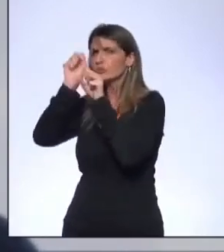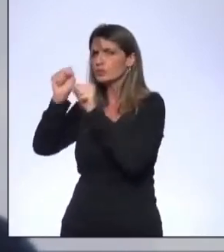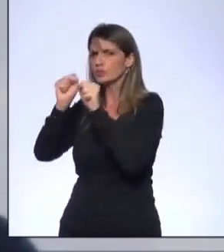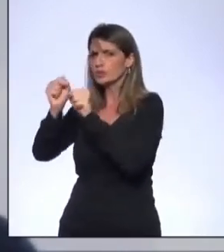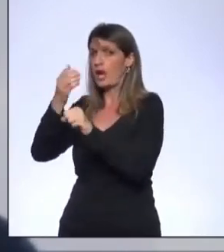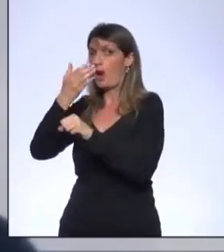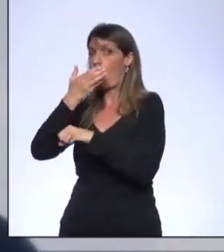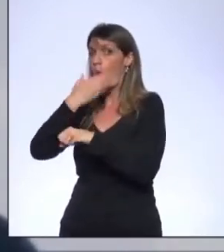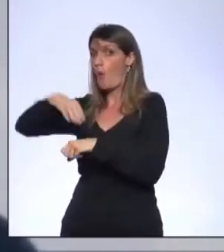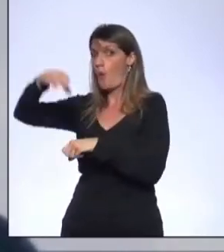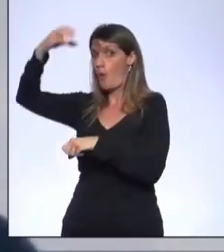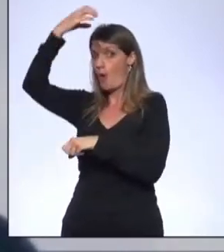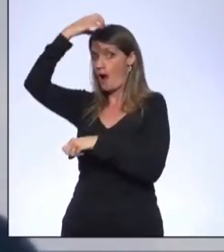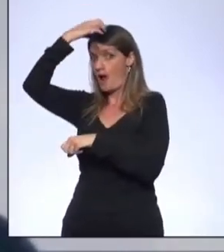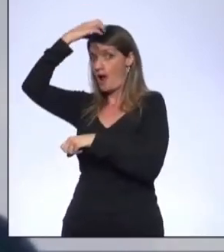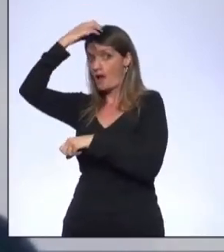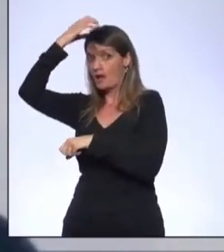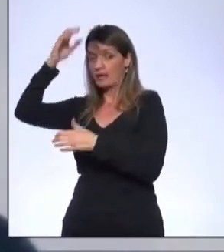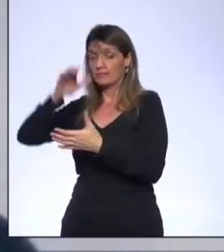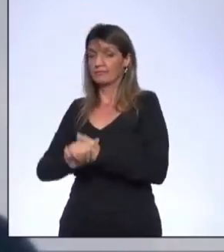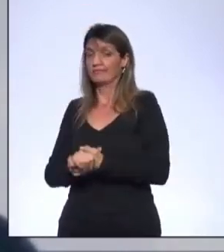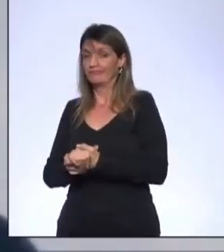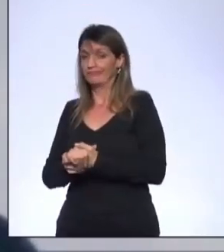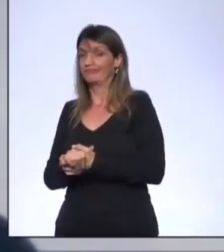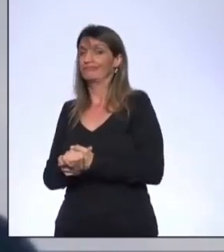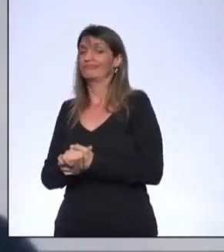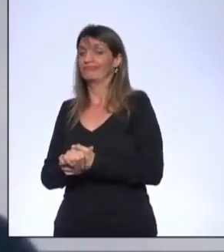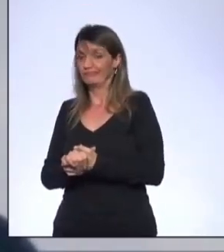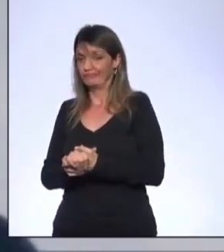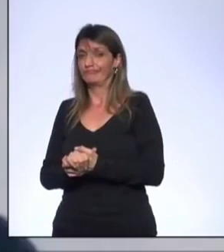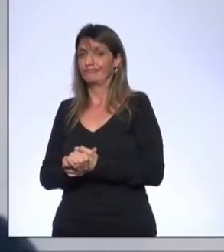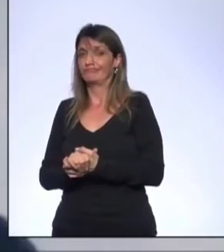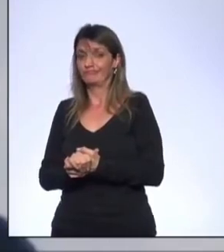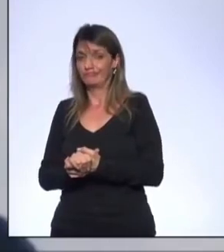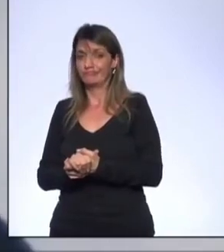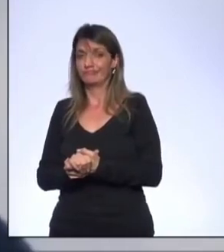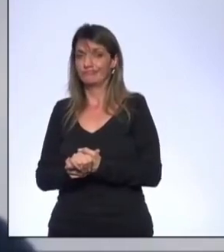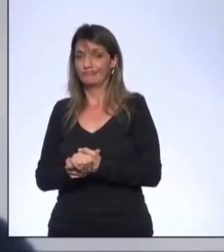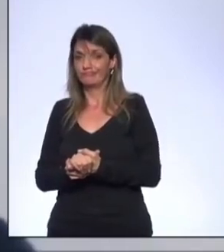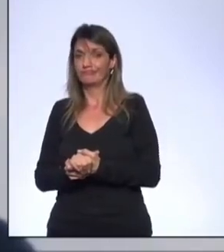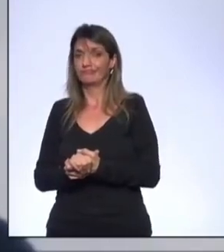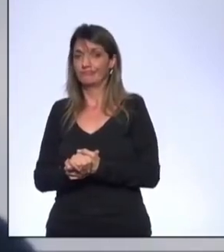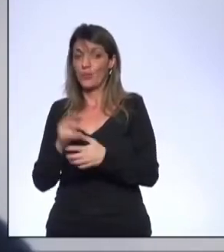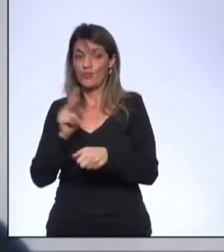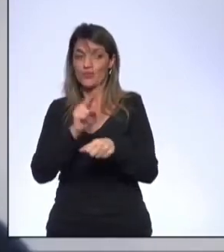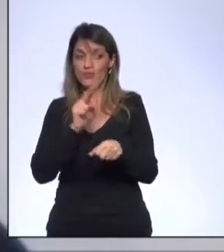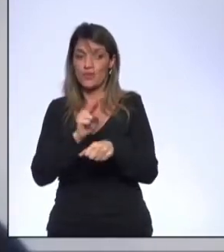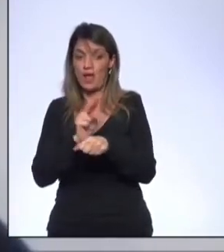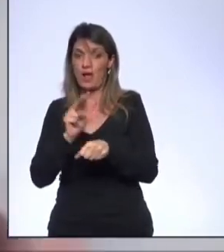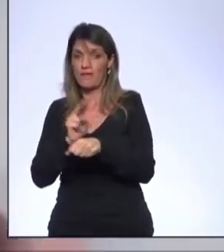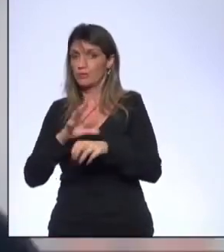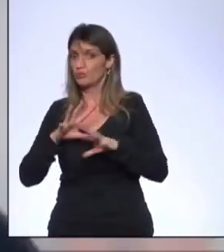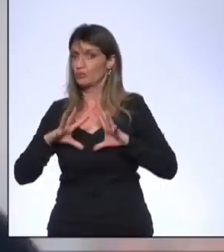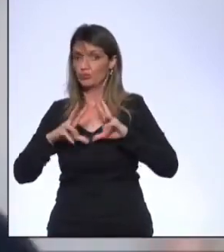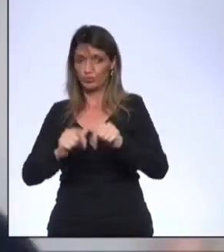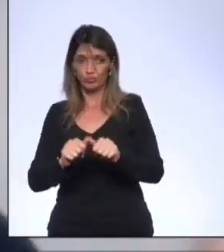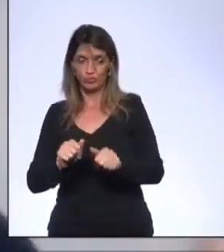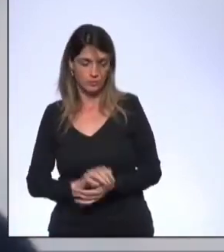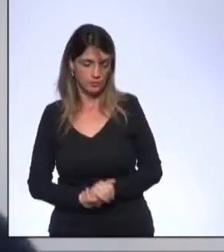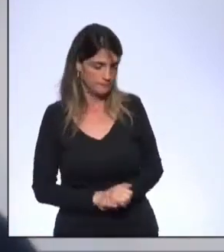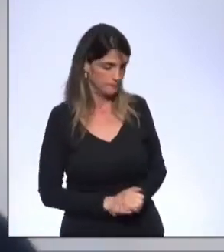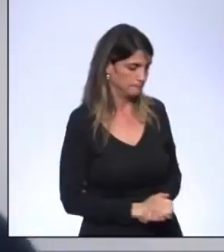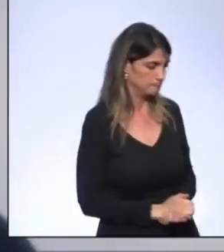a ser um rei abusivo. tá? Então, por isso que a gente fala o termo absolutismo,